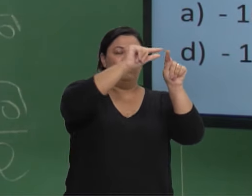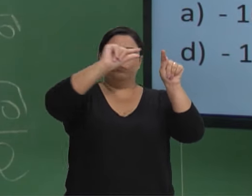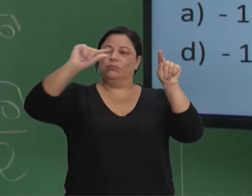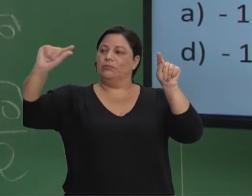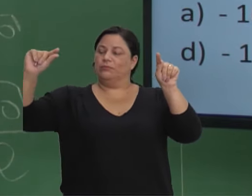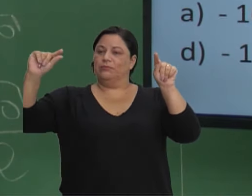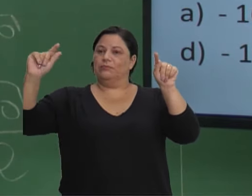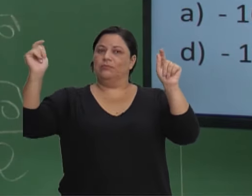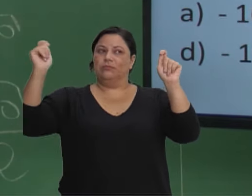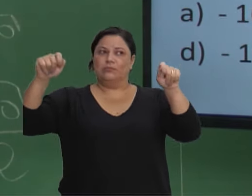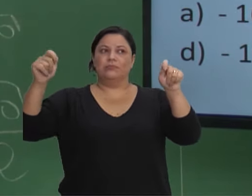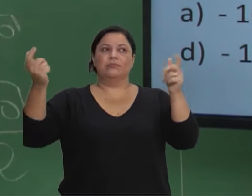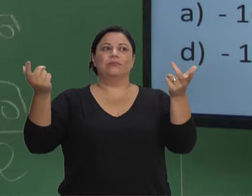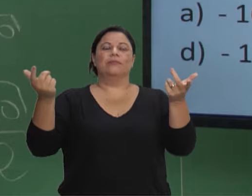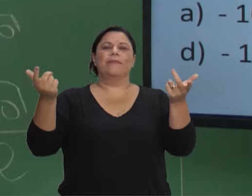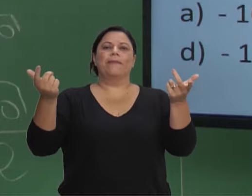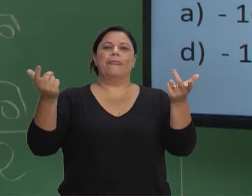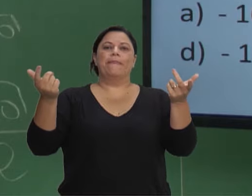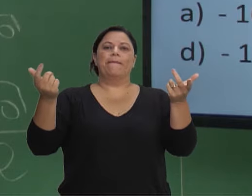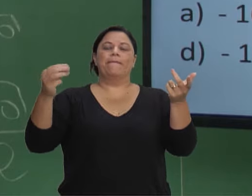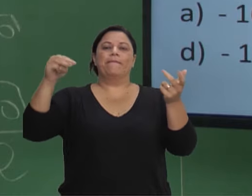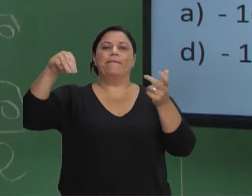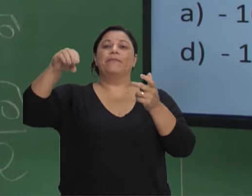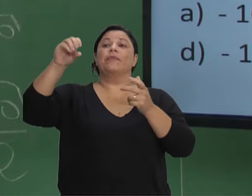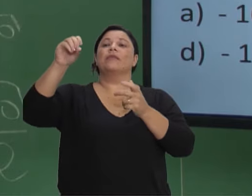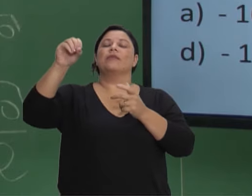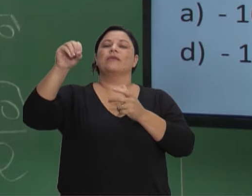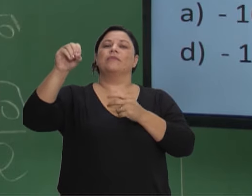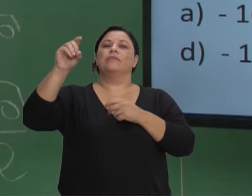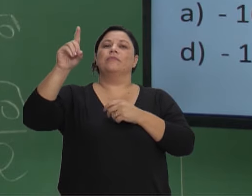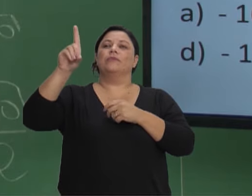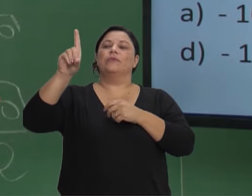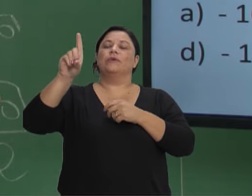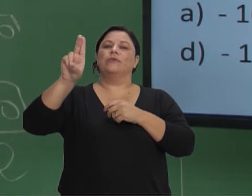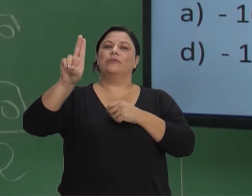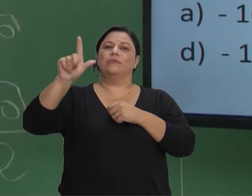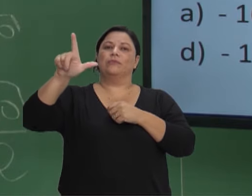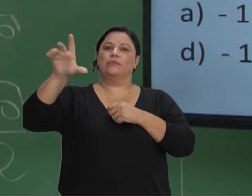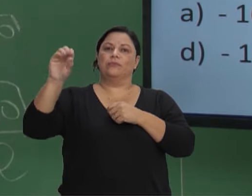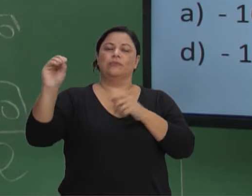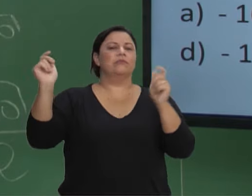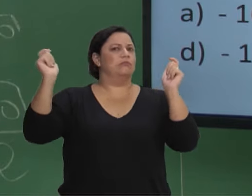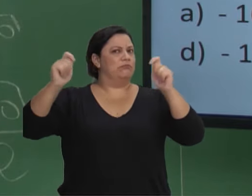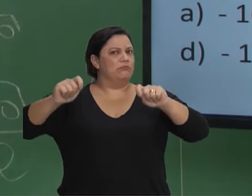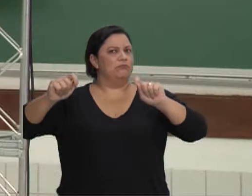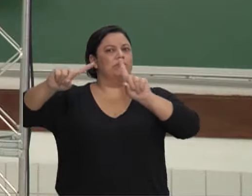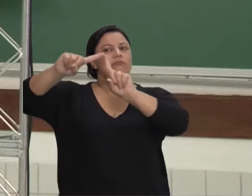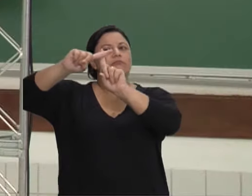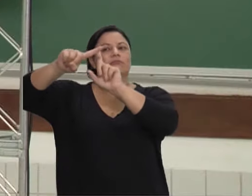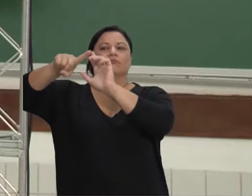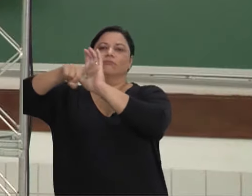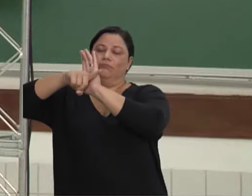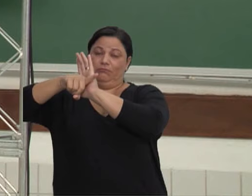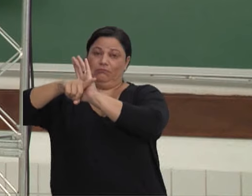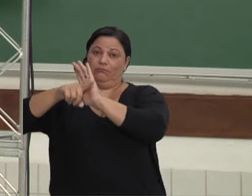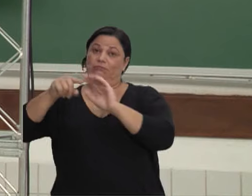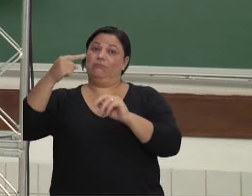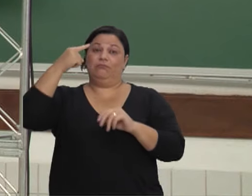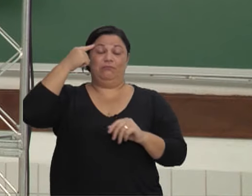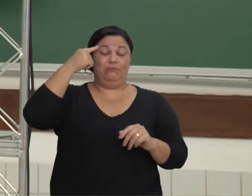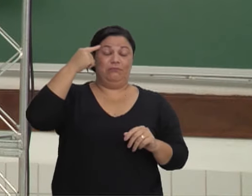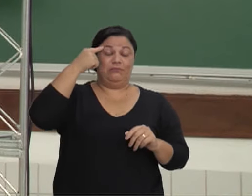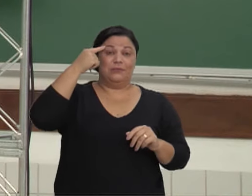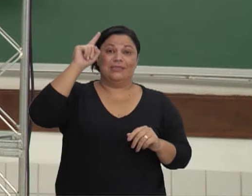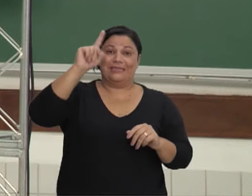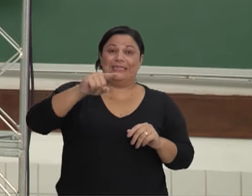ter módulo. Quando eu tenho módulo, ele pode ser tanto negativo quanto positivo. Então, tem que pensar nisso